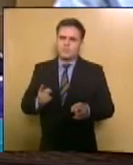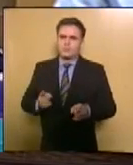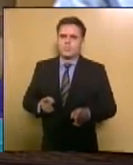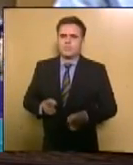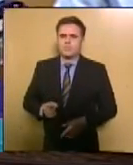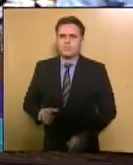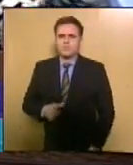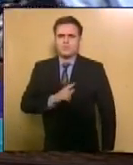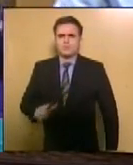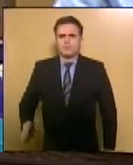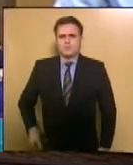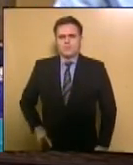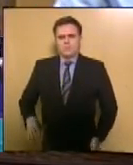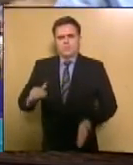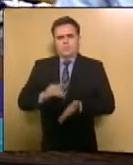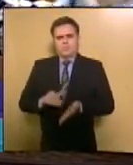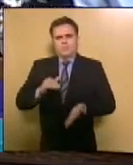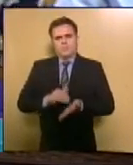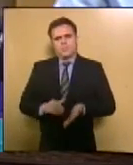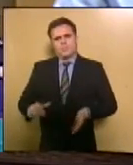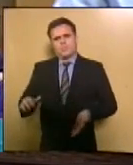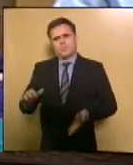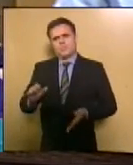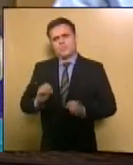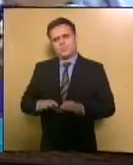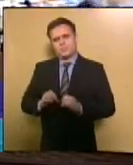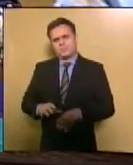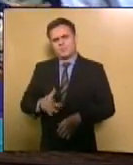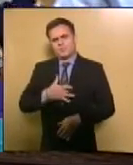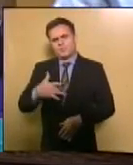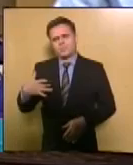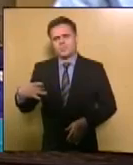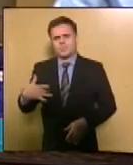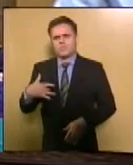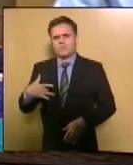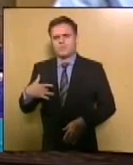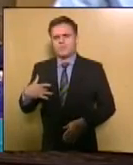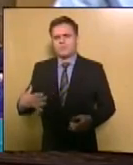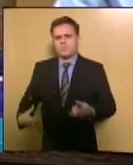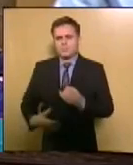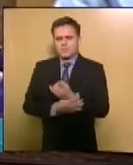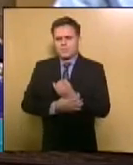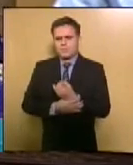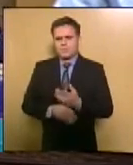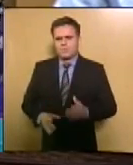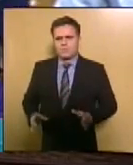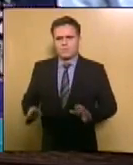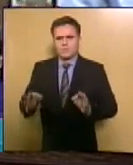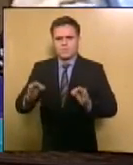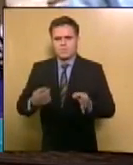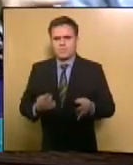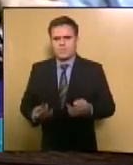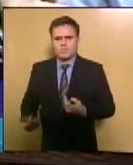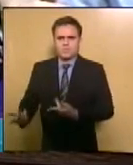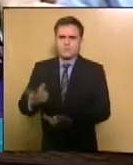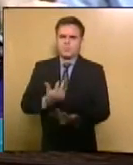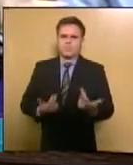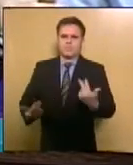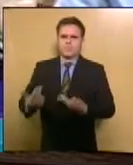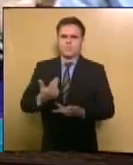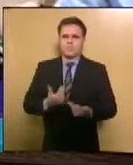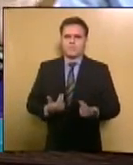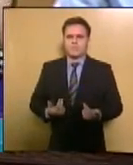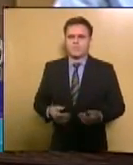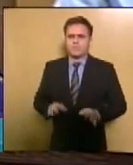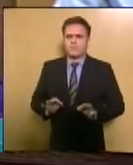chamou Secretaria de Educação Secretaria de Saúde Secretaria de Segurança todos para o mesmo guarda-chuva